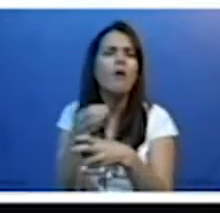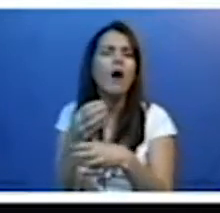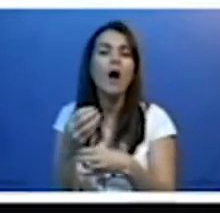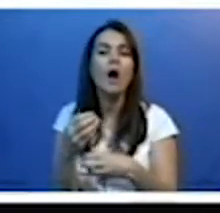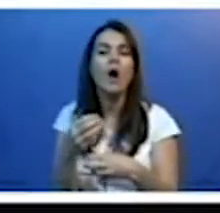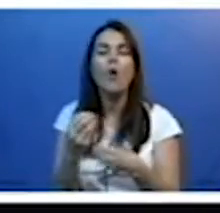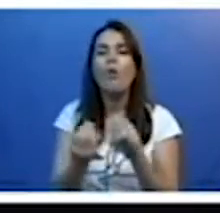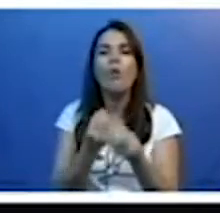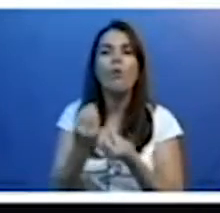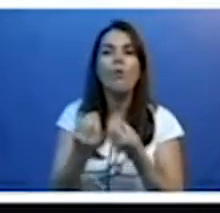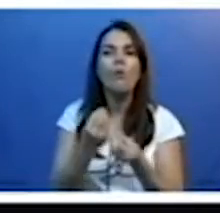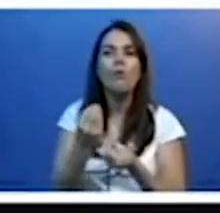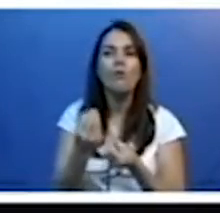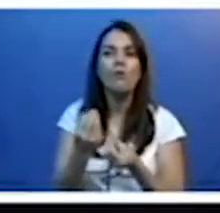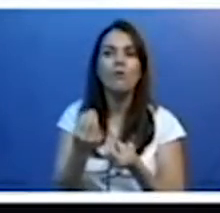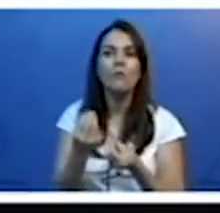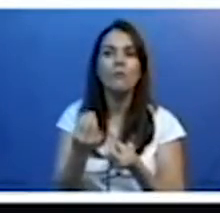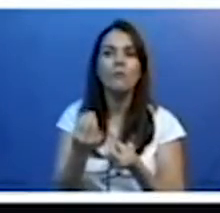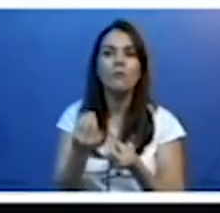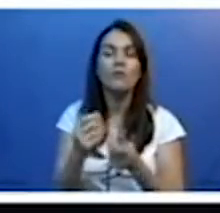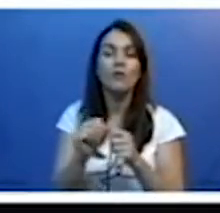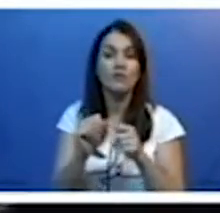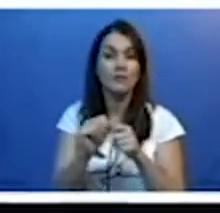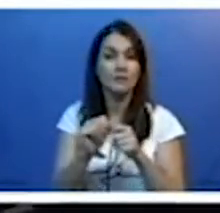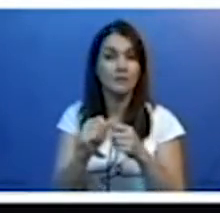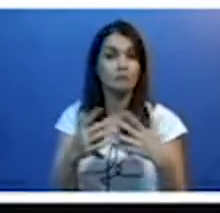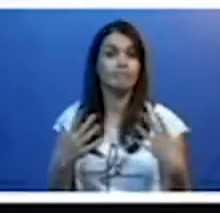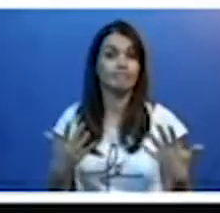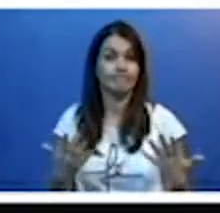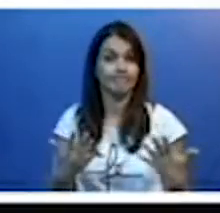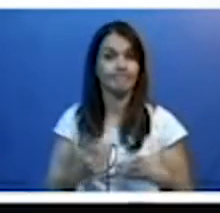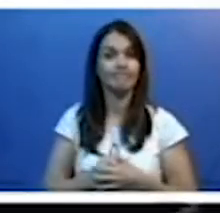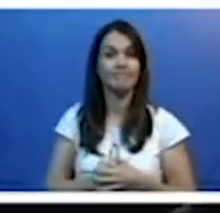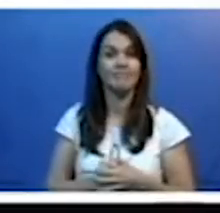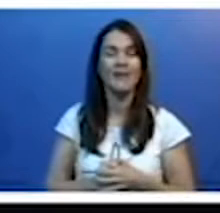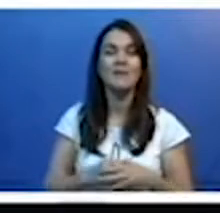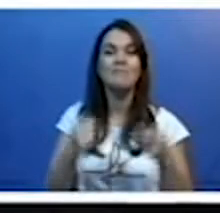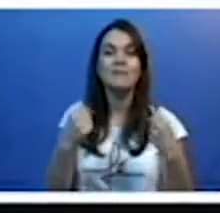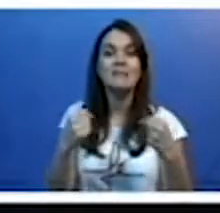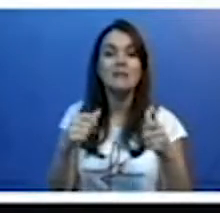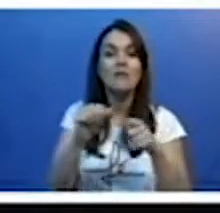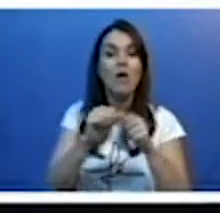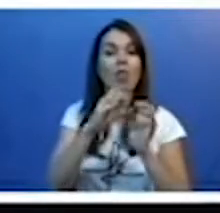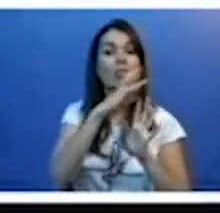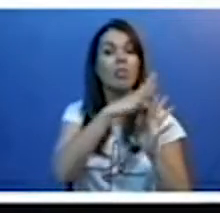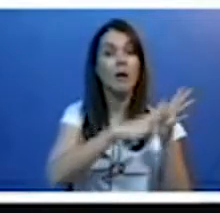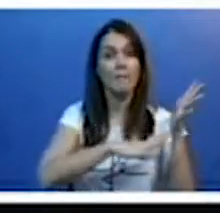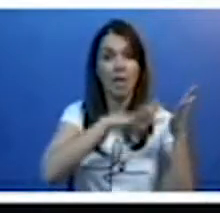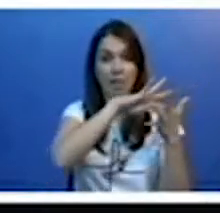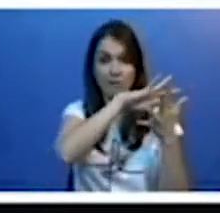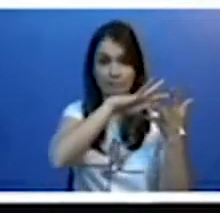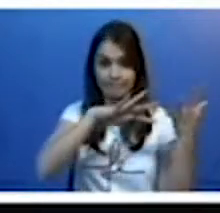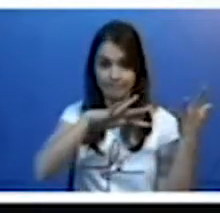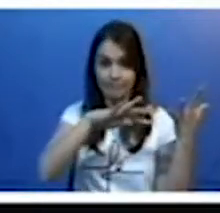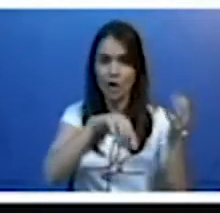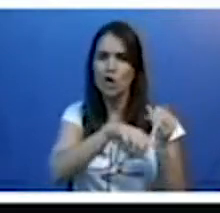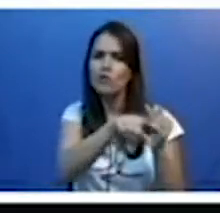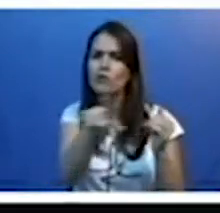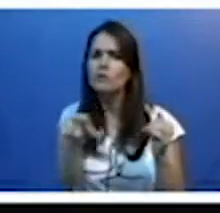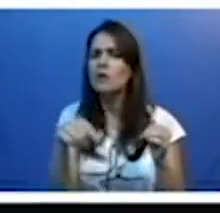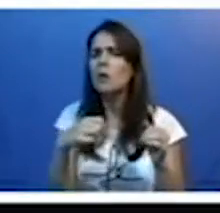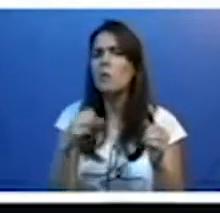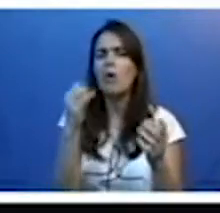desconhecido. Aliás, como que a gente vai fazer isso aqui? A gente vai montar uma tabela, coloca os valores que a gente